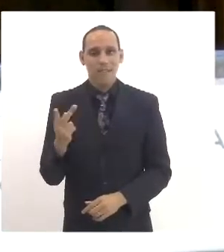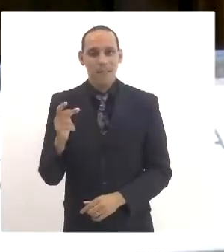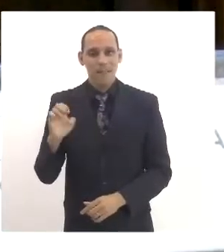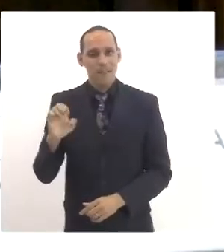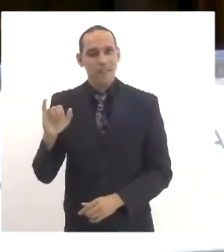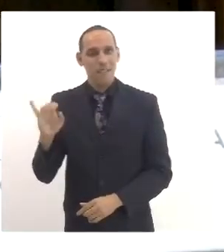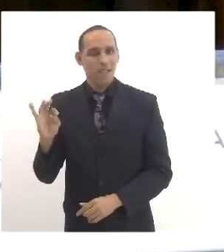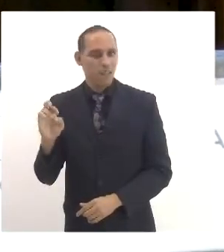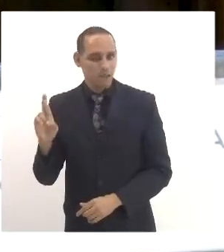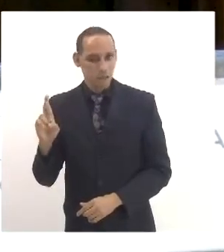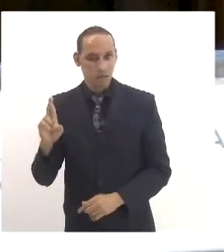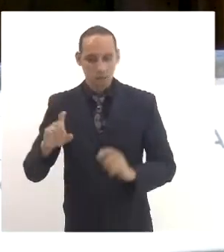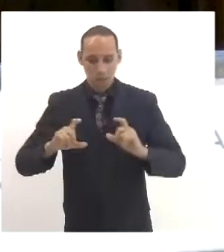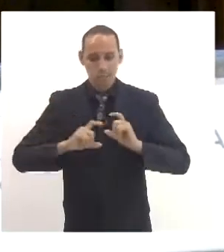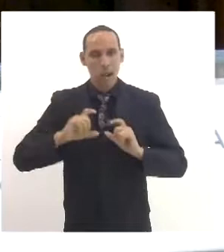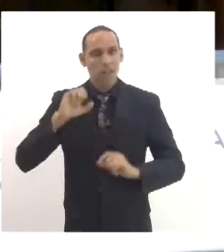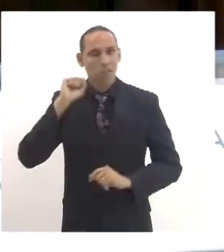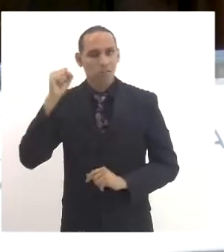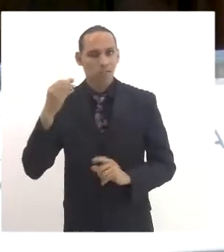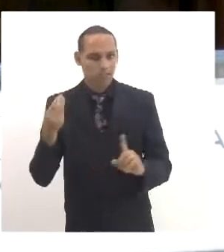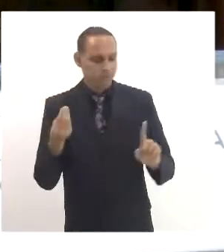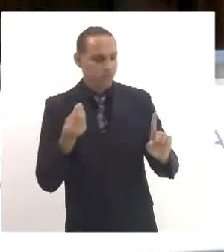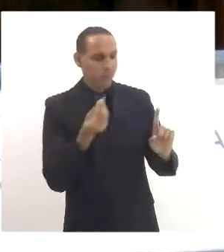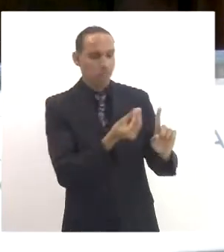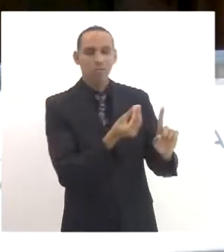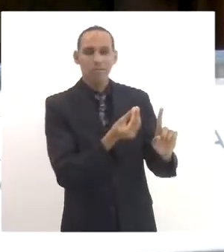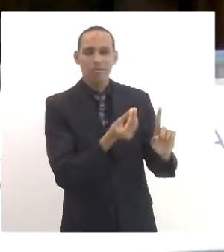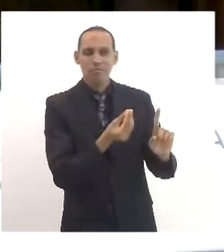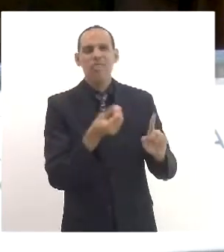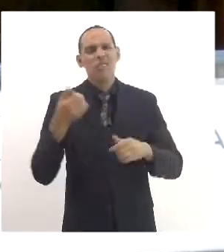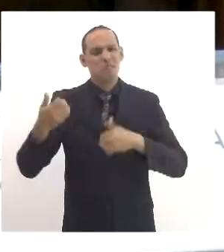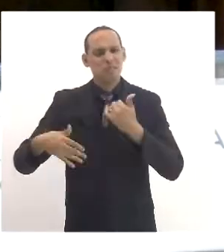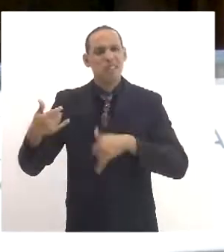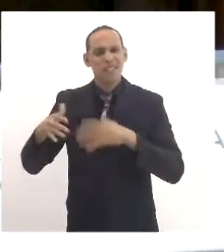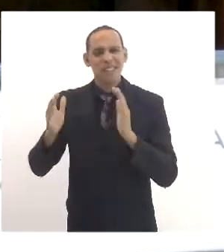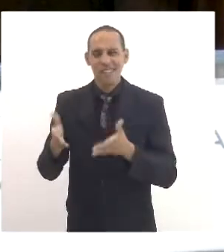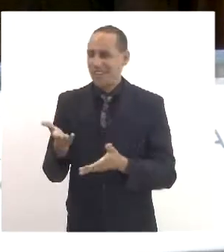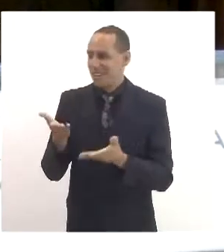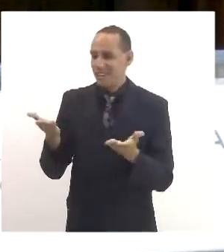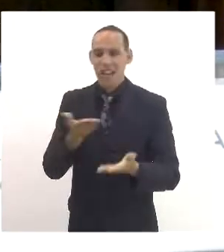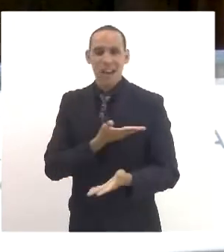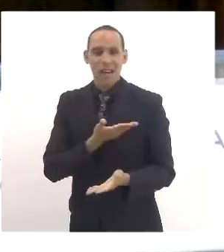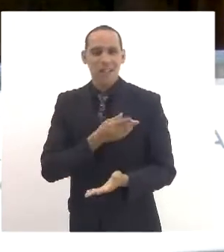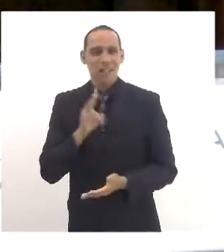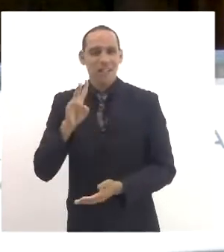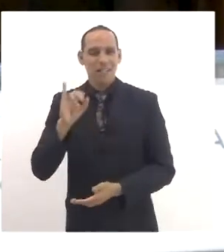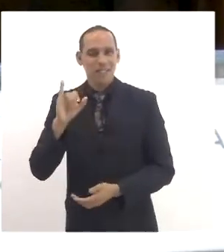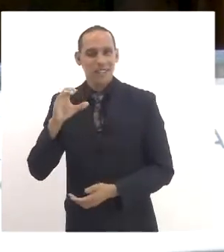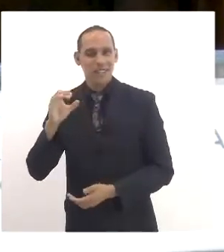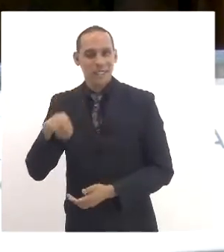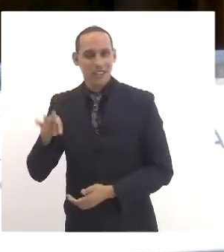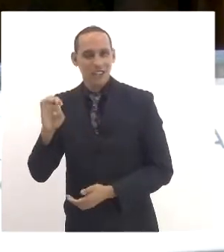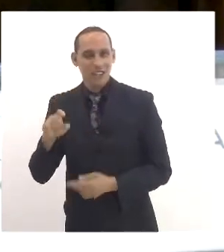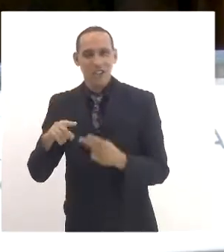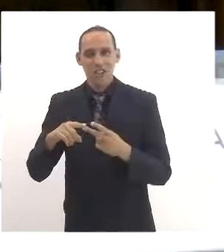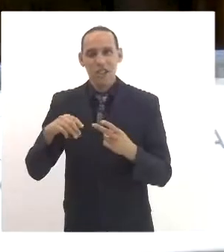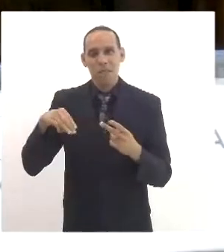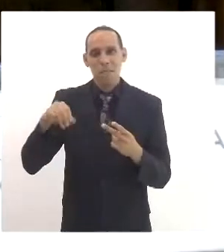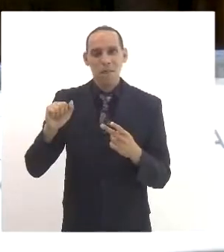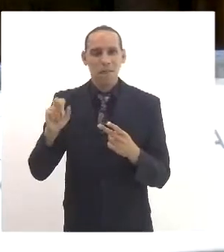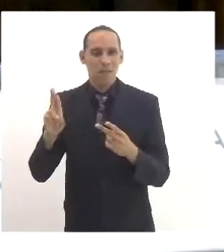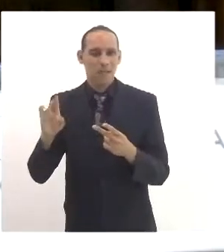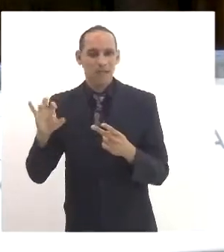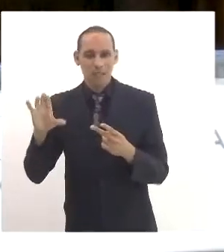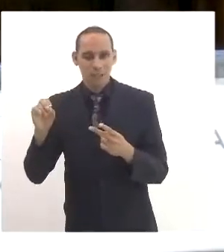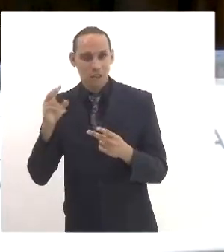Receber a medalha Tiradentes, como já foi bem colocado aqui por meus colegas Vicente Ferreira e Maurício Guedes,